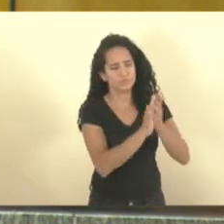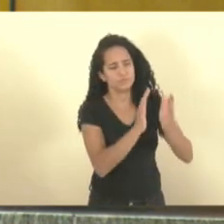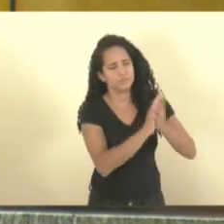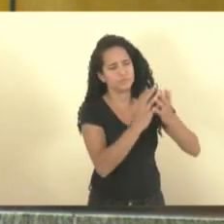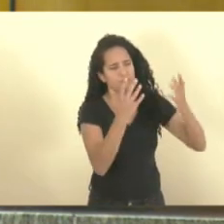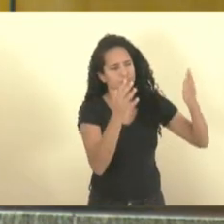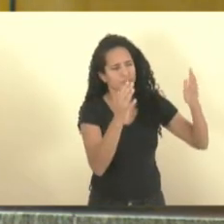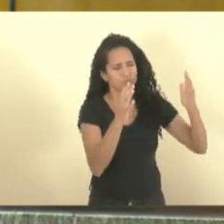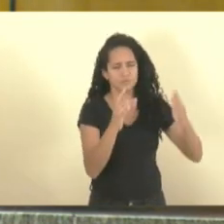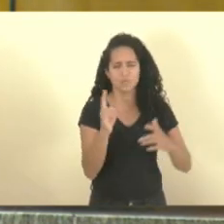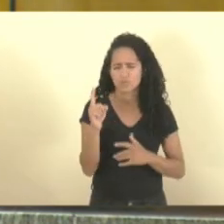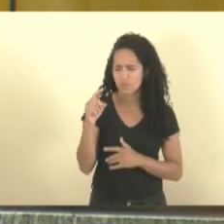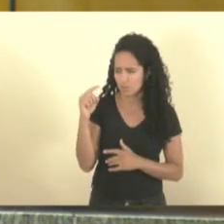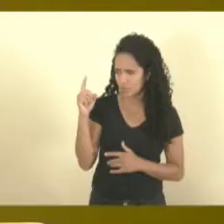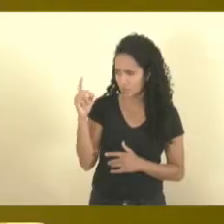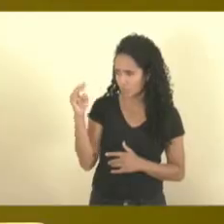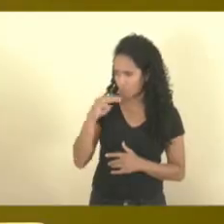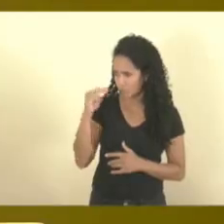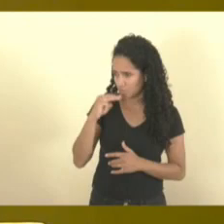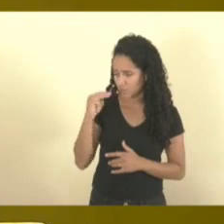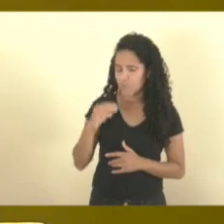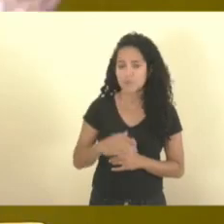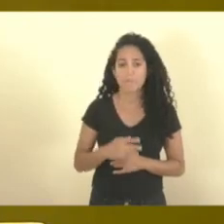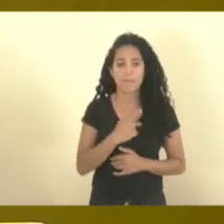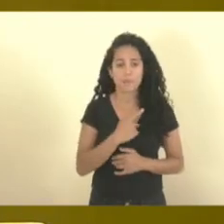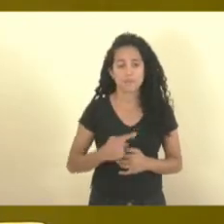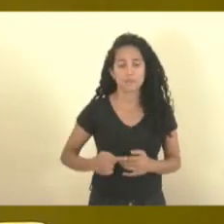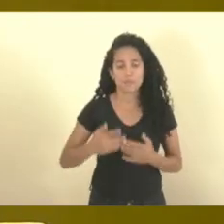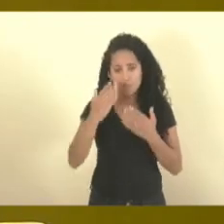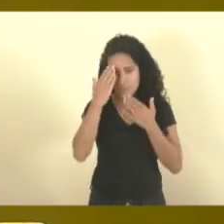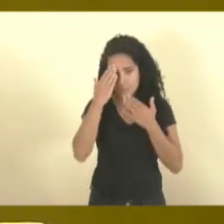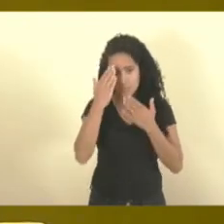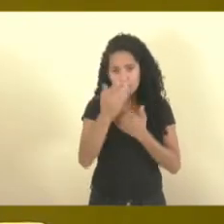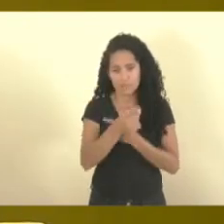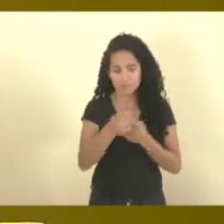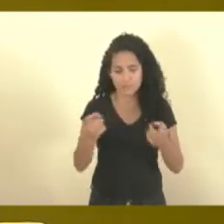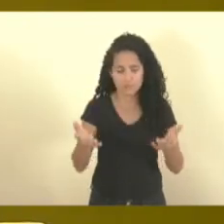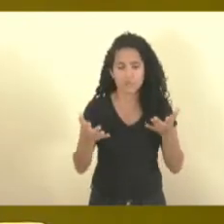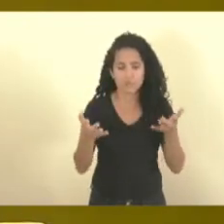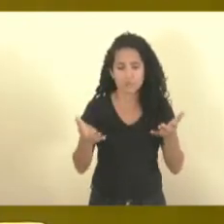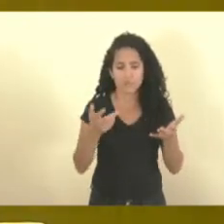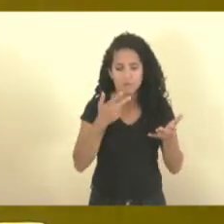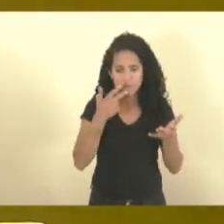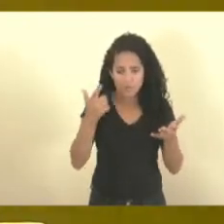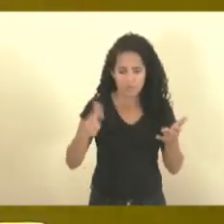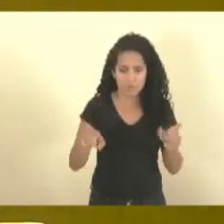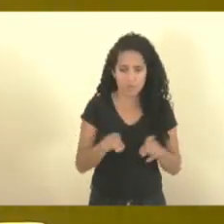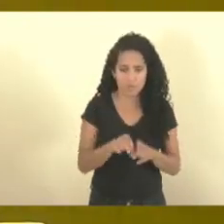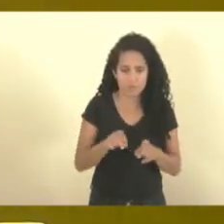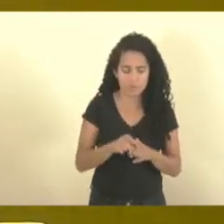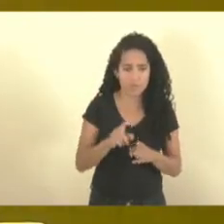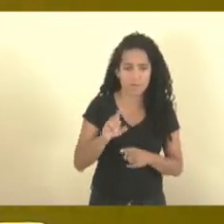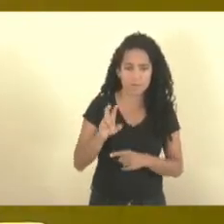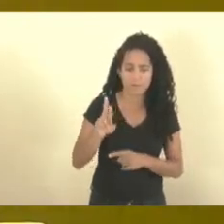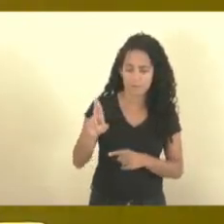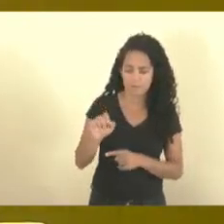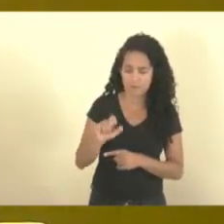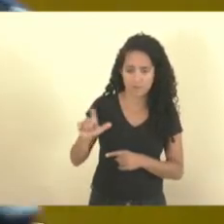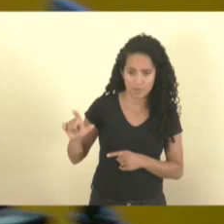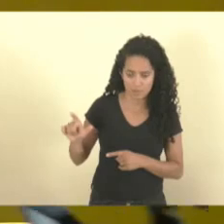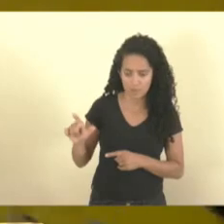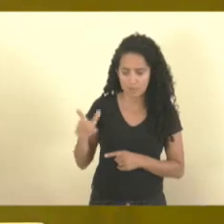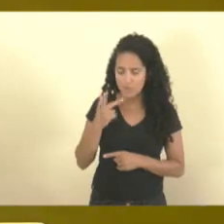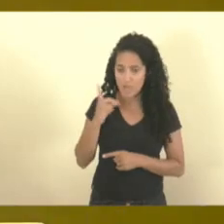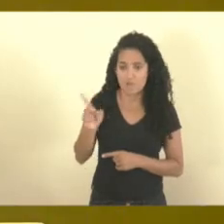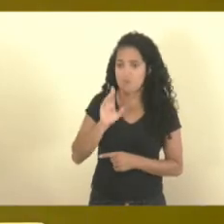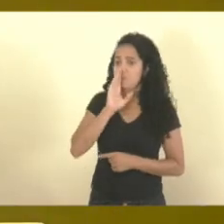Deputado, você tem só um minutinho para o presidente só agradecer. Pois não, e quero dizer assim também, a Raquel está quietinha, ela não falou, mas